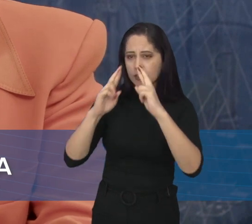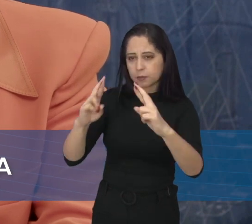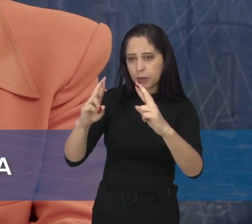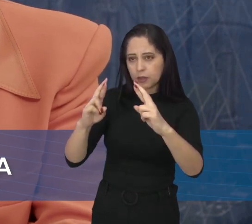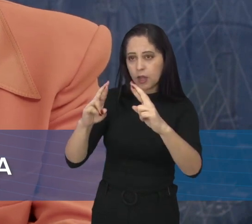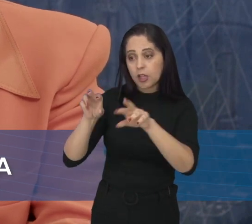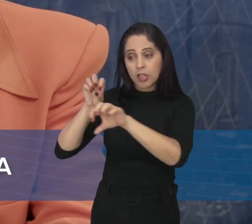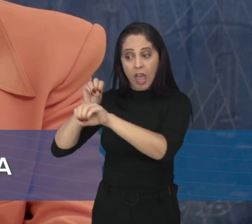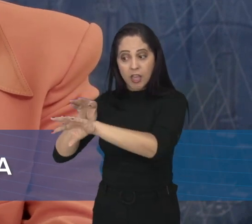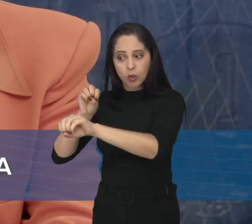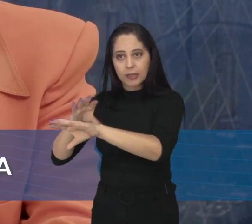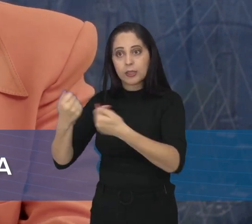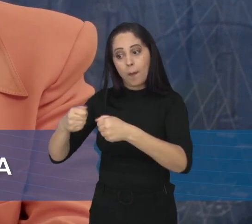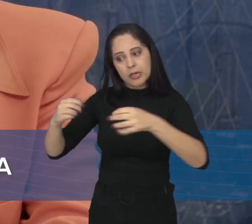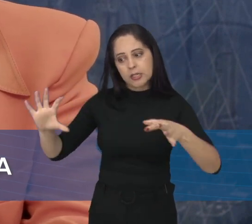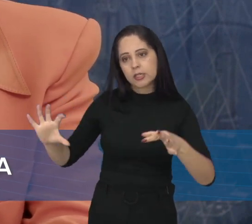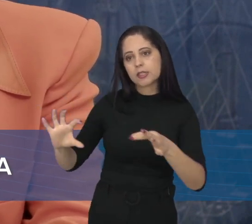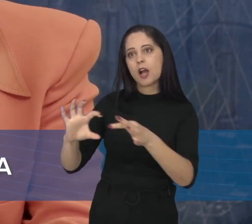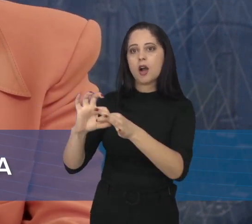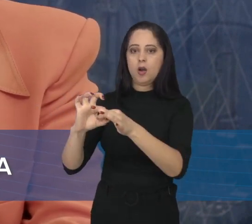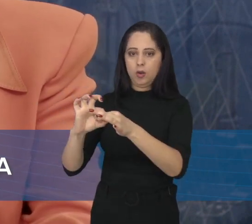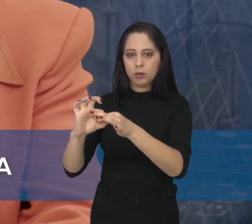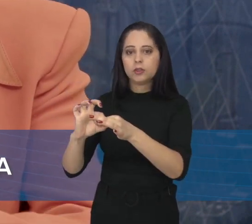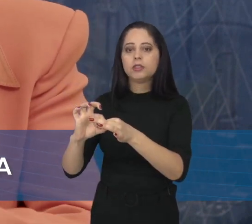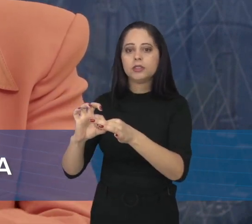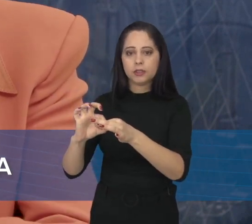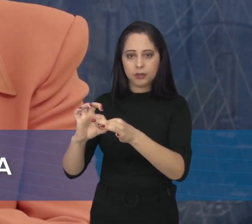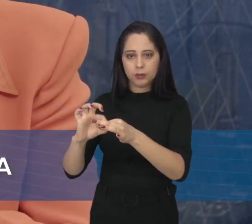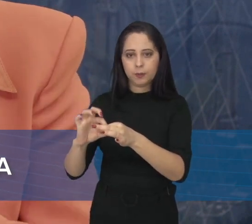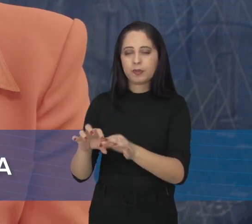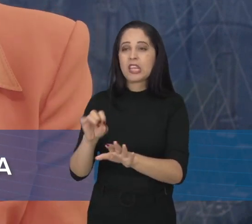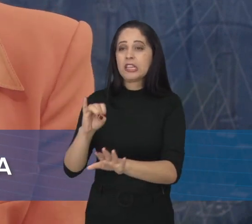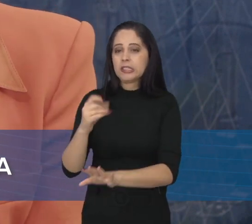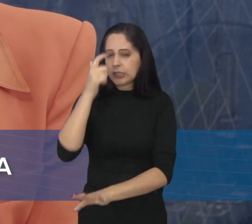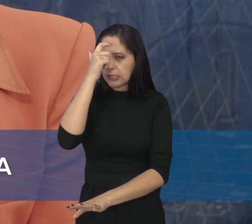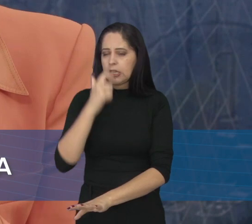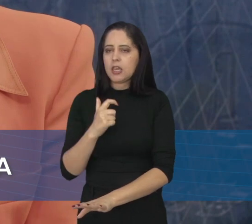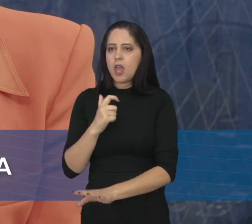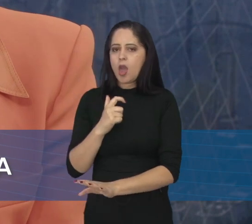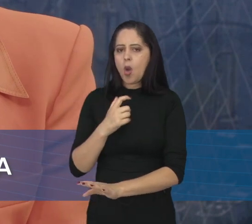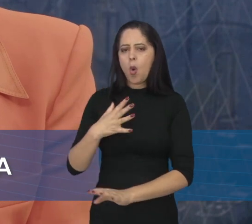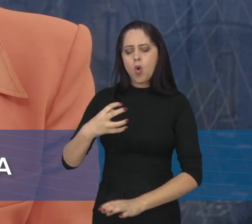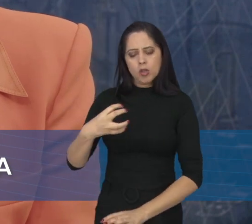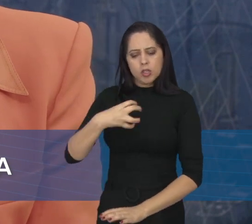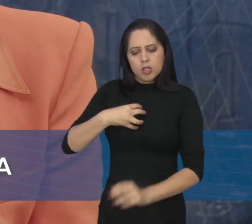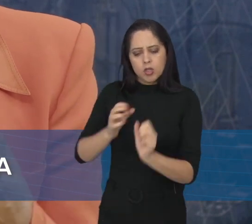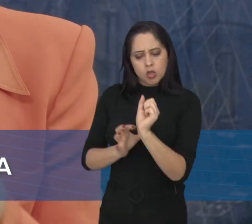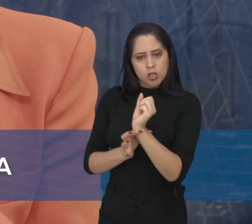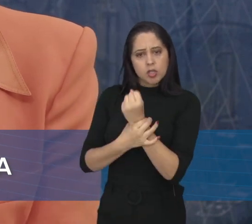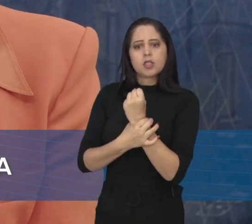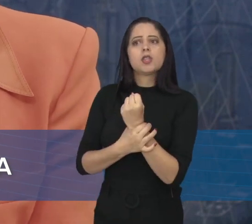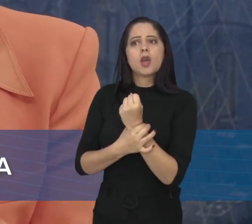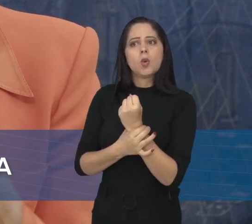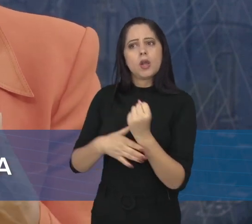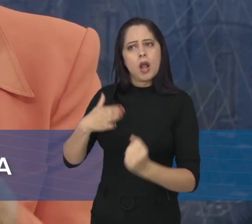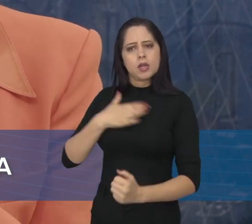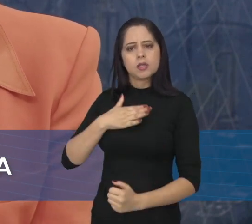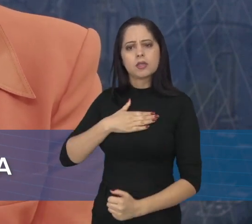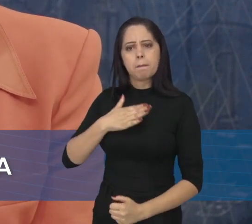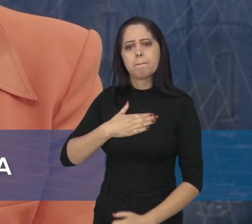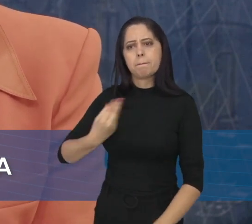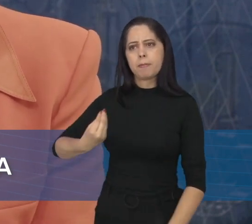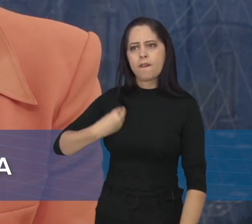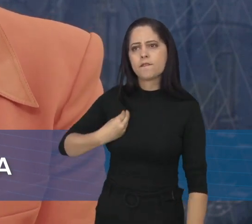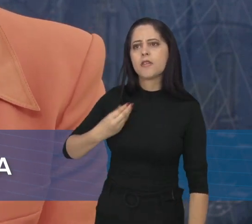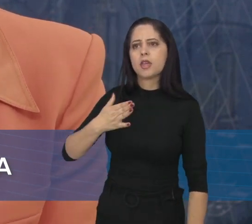a educação, no sentido de se eu tenho uma segurança pessoal de algo que é de foro íntimo,